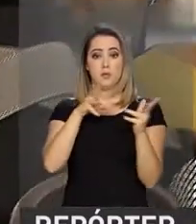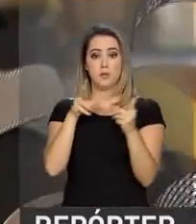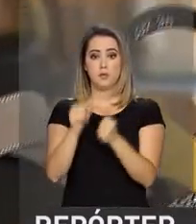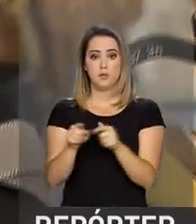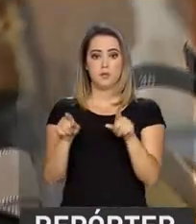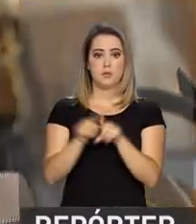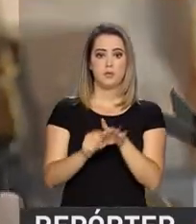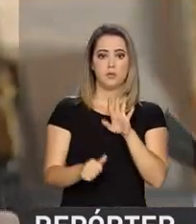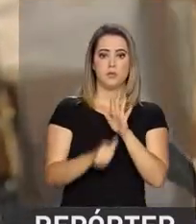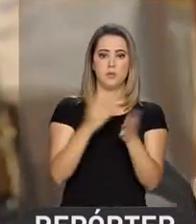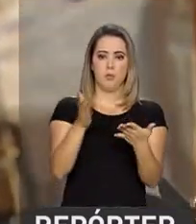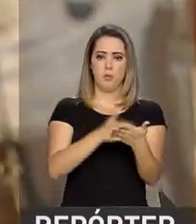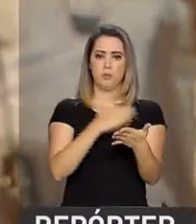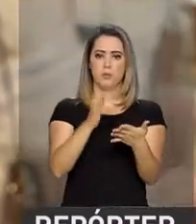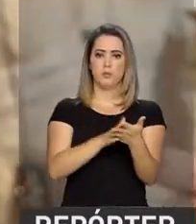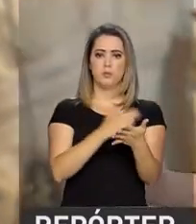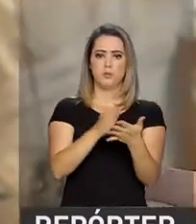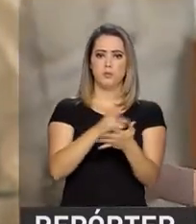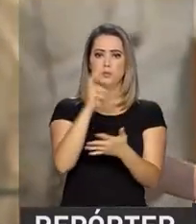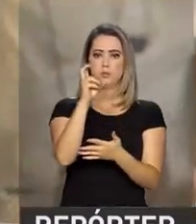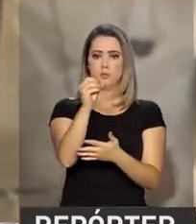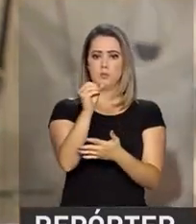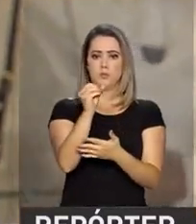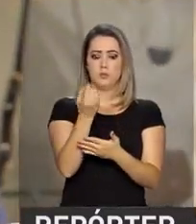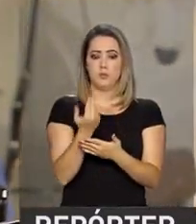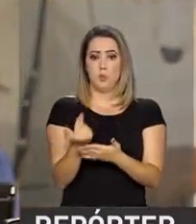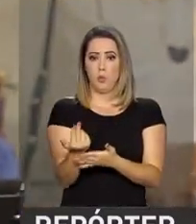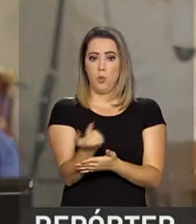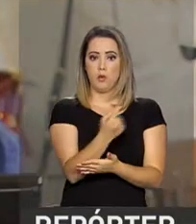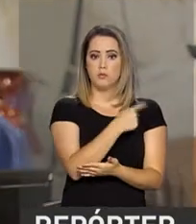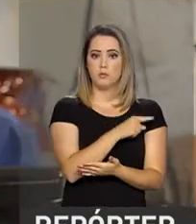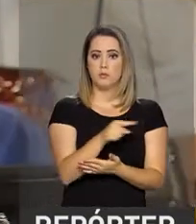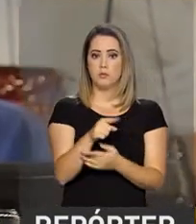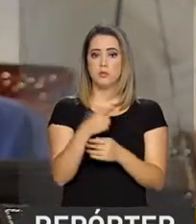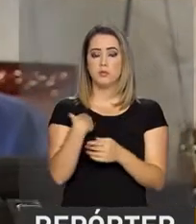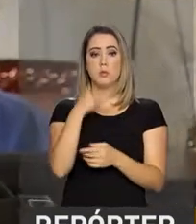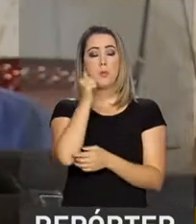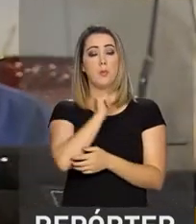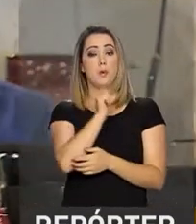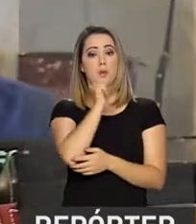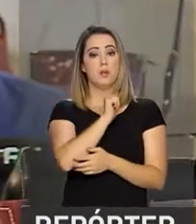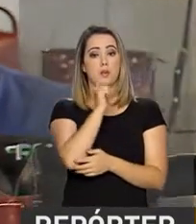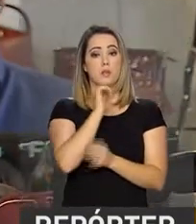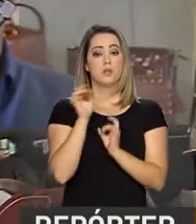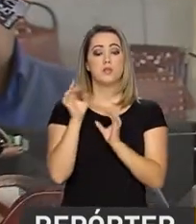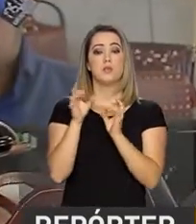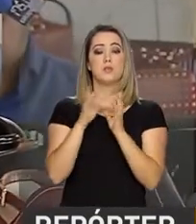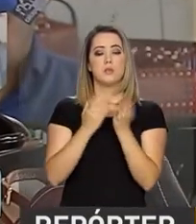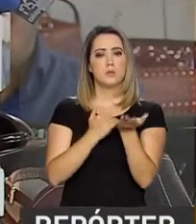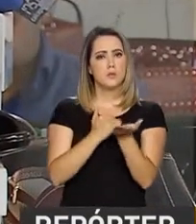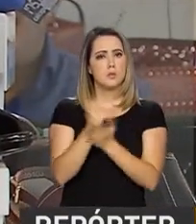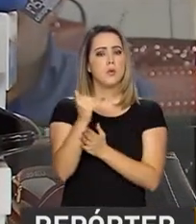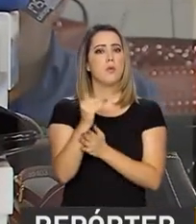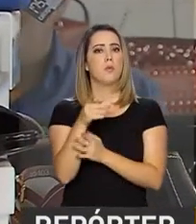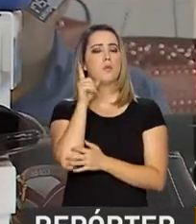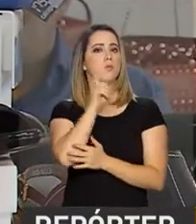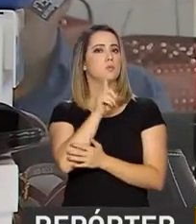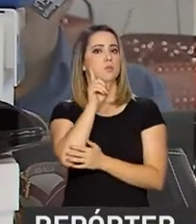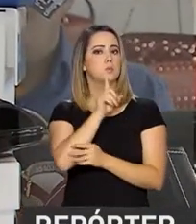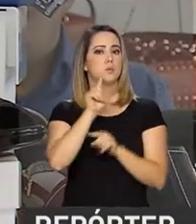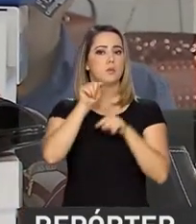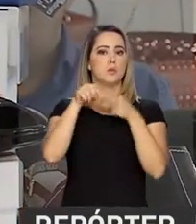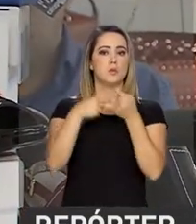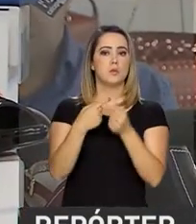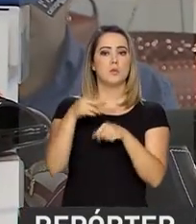catálogo, são mais de 50 modelos como estes, destinados ao público feminino. As vendas devem começar pelos Estados Unidos